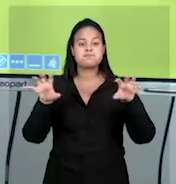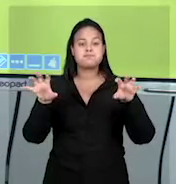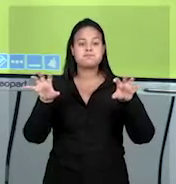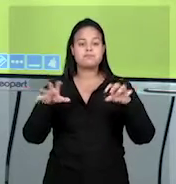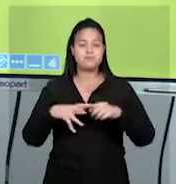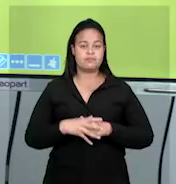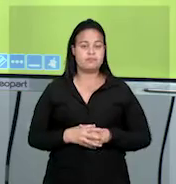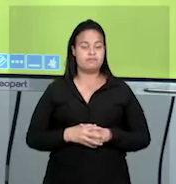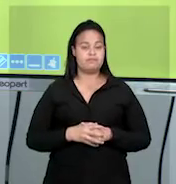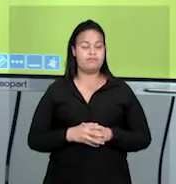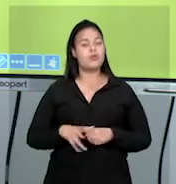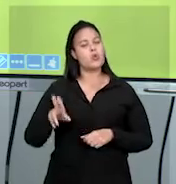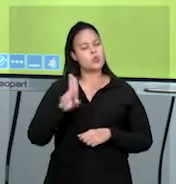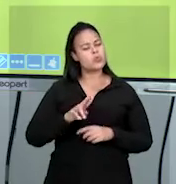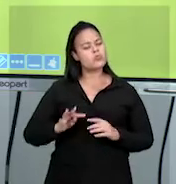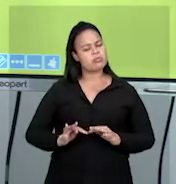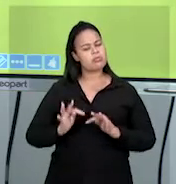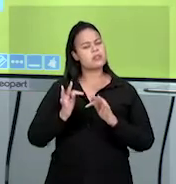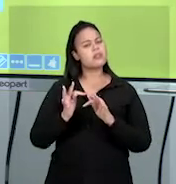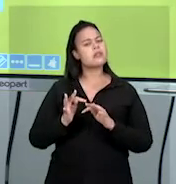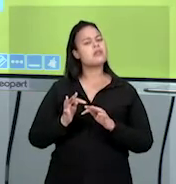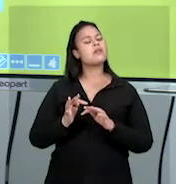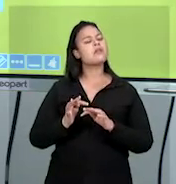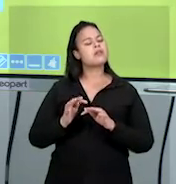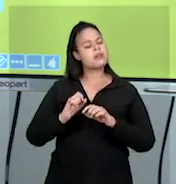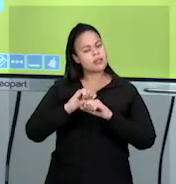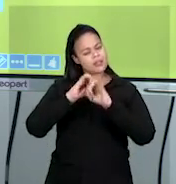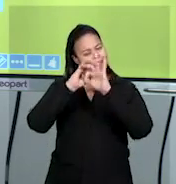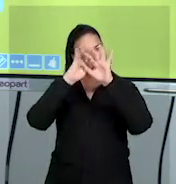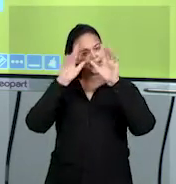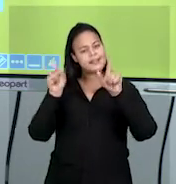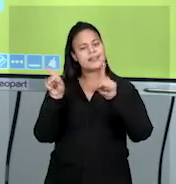E essas técnicas elas podem ser mescladas também. Um mapa